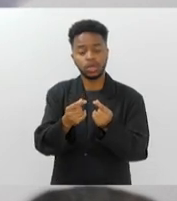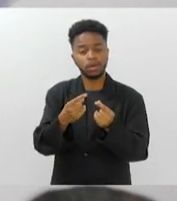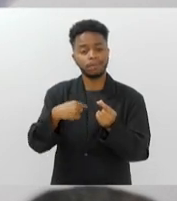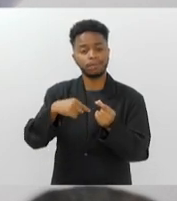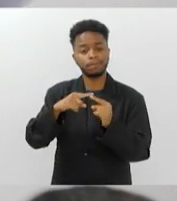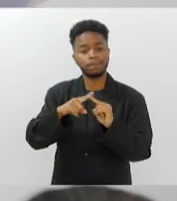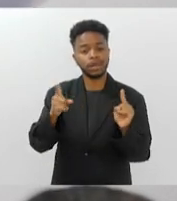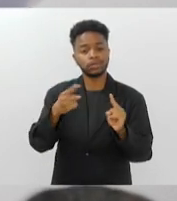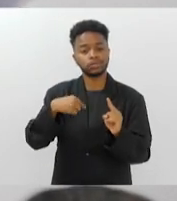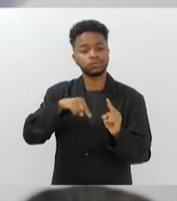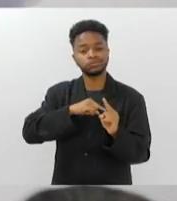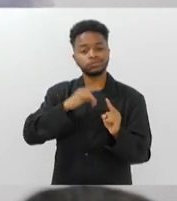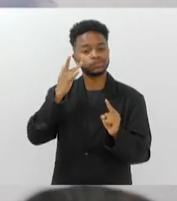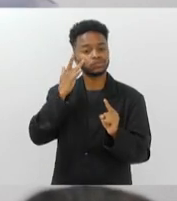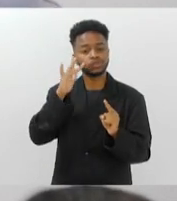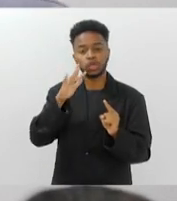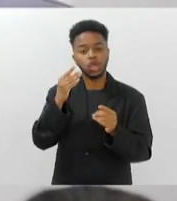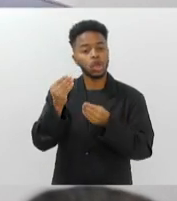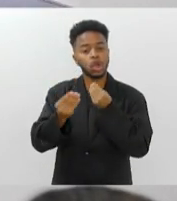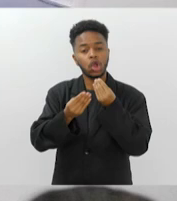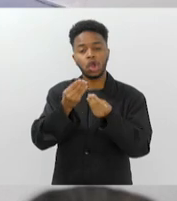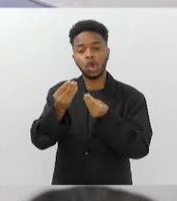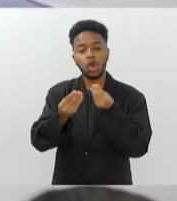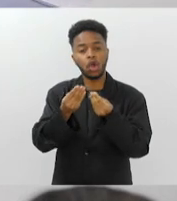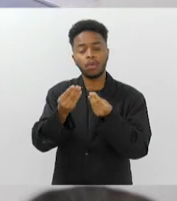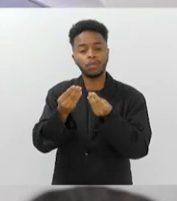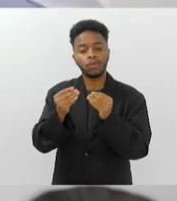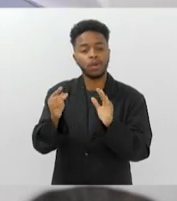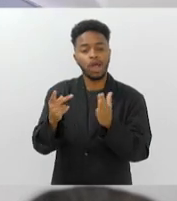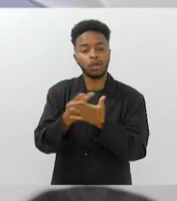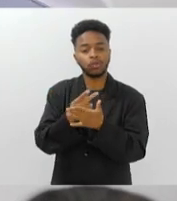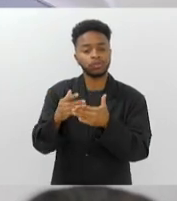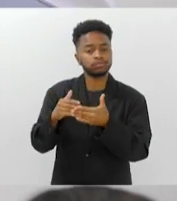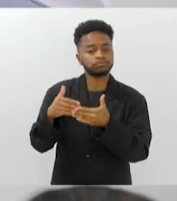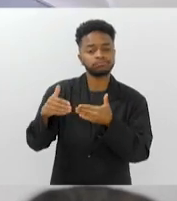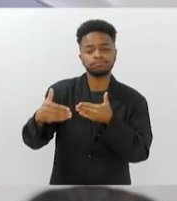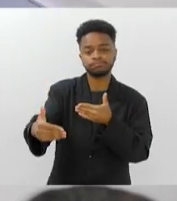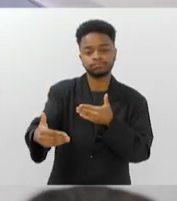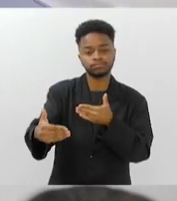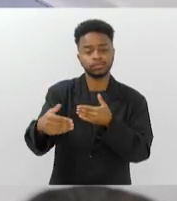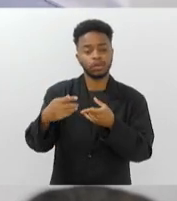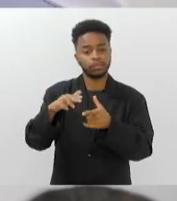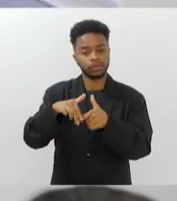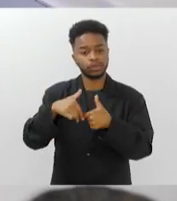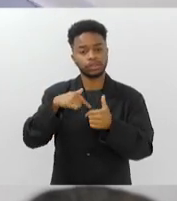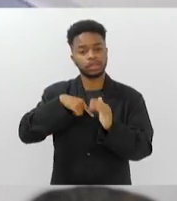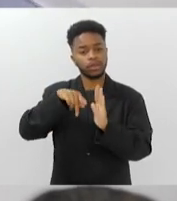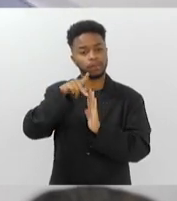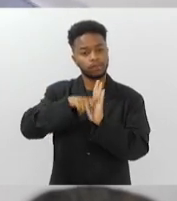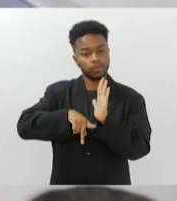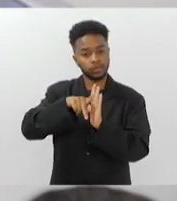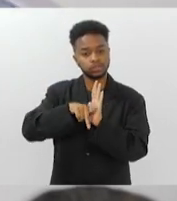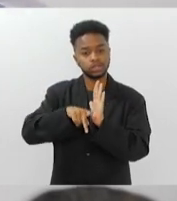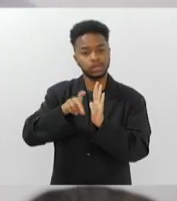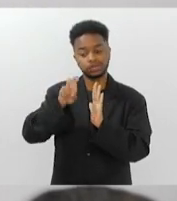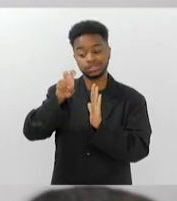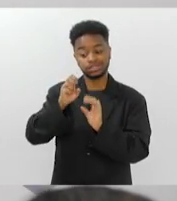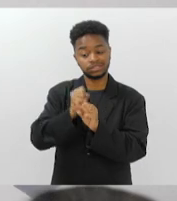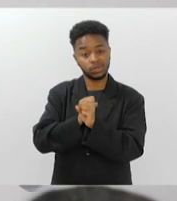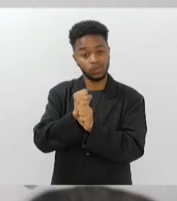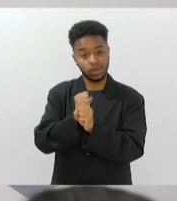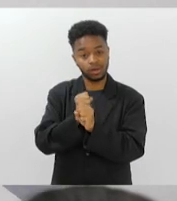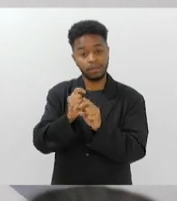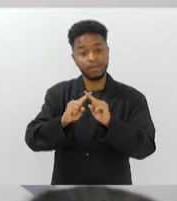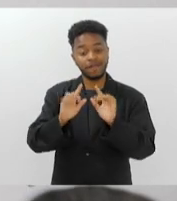sabemos como que vai ficar a situação de um projeto para 5 anos que